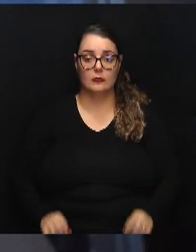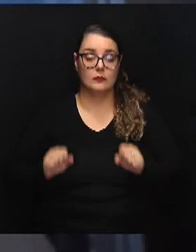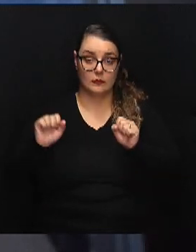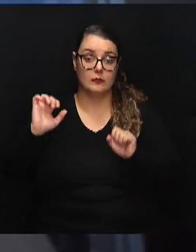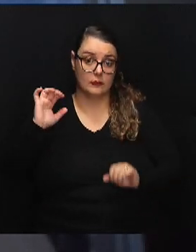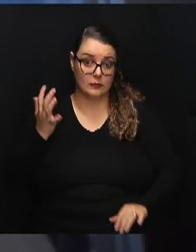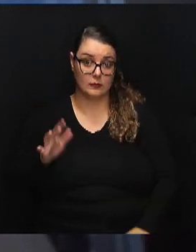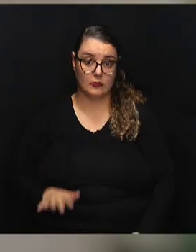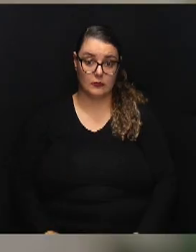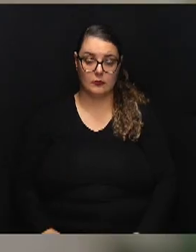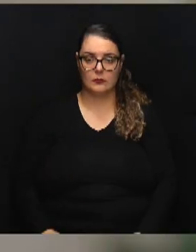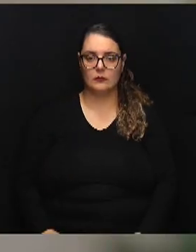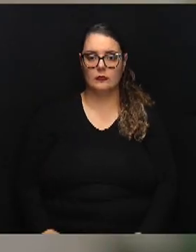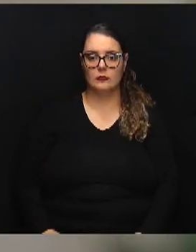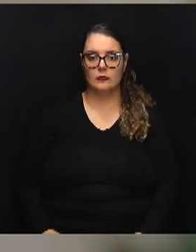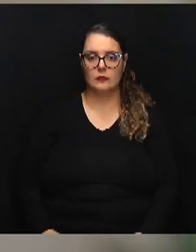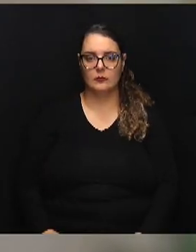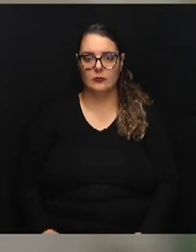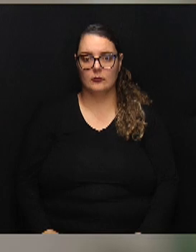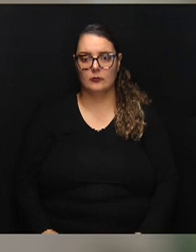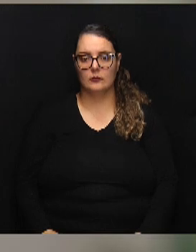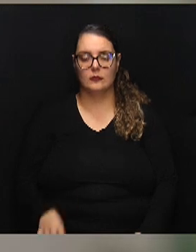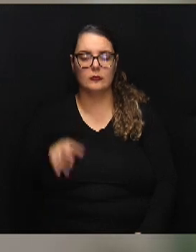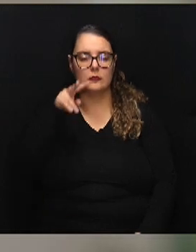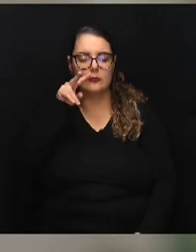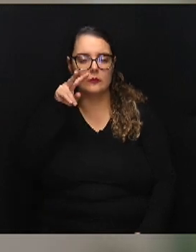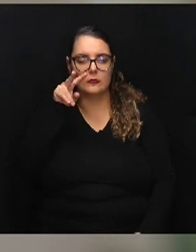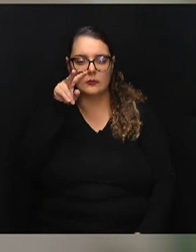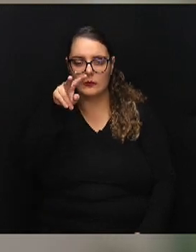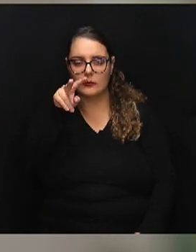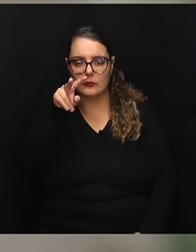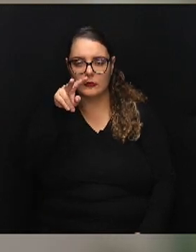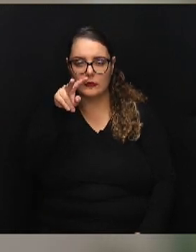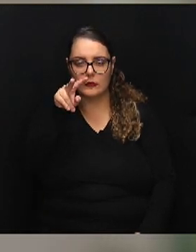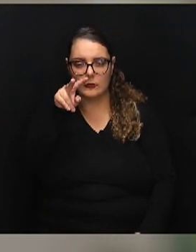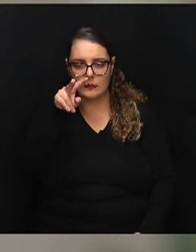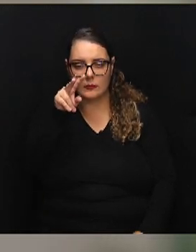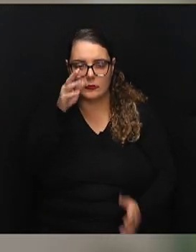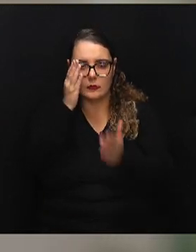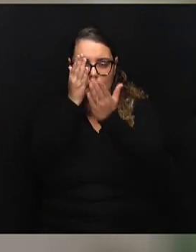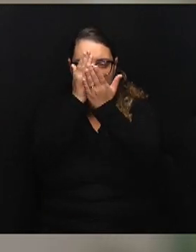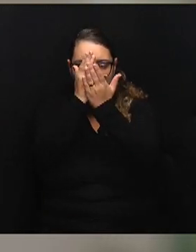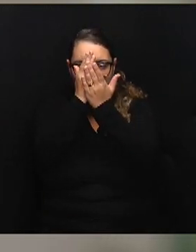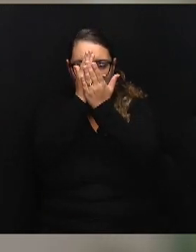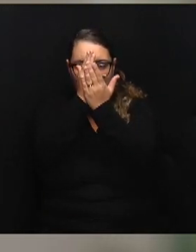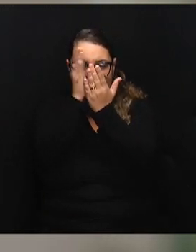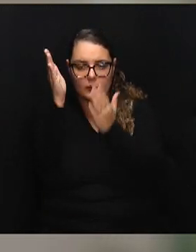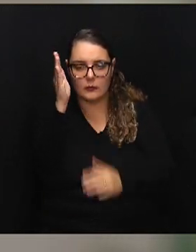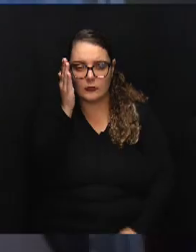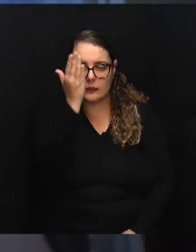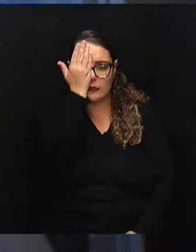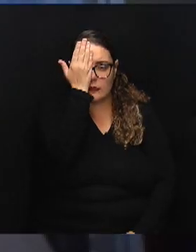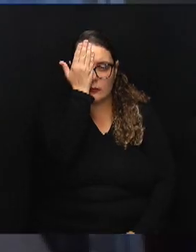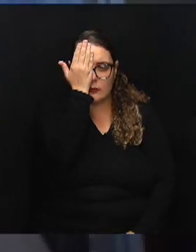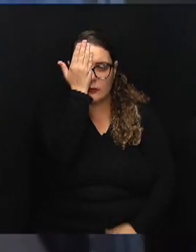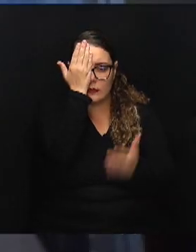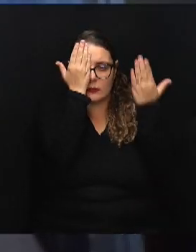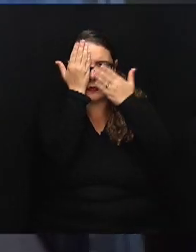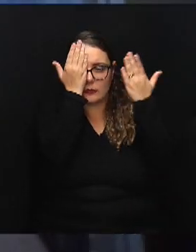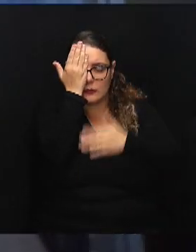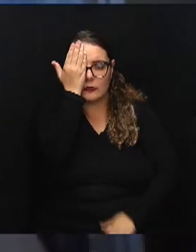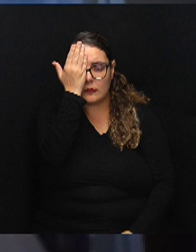de perder, você está olhando para qualquer coisa e você perde metade do campo visual, metade do seu olho não enxerga alguma